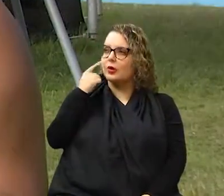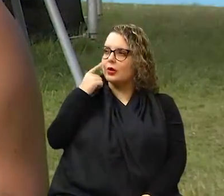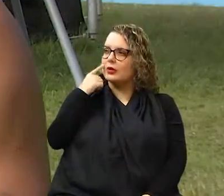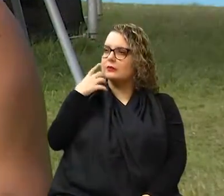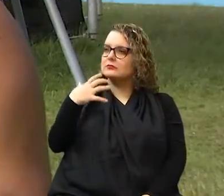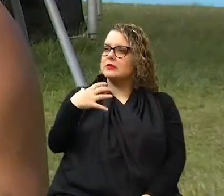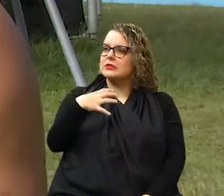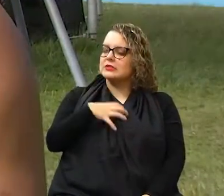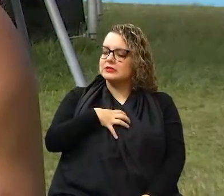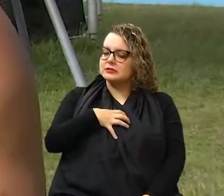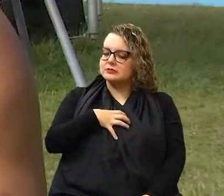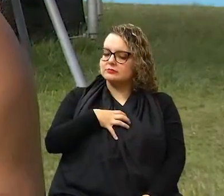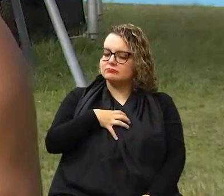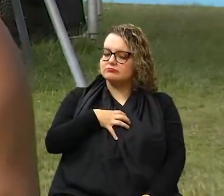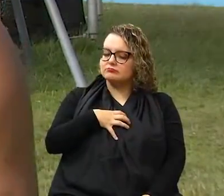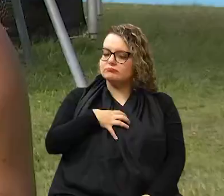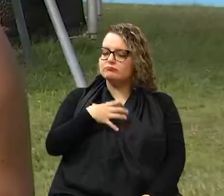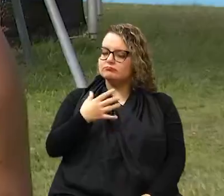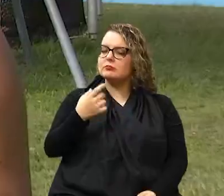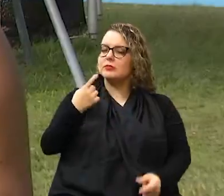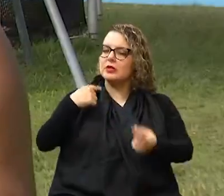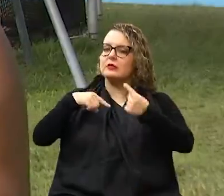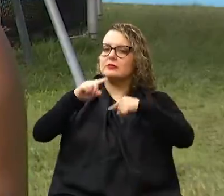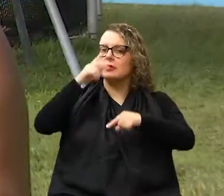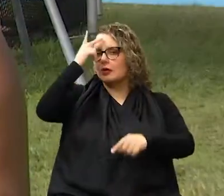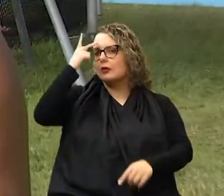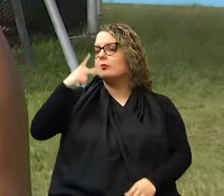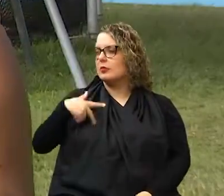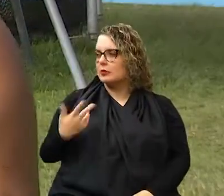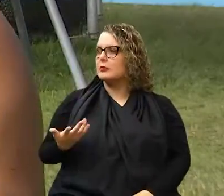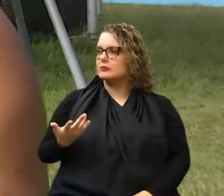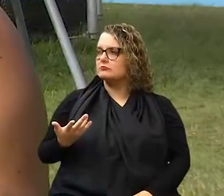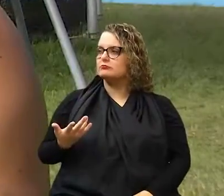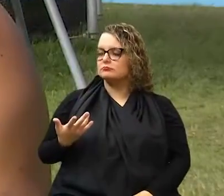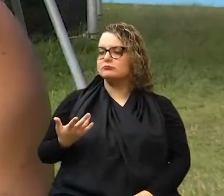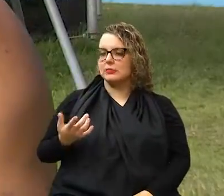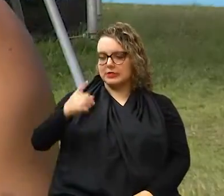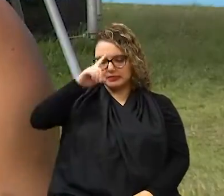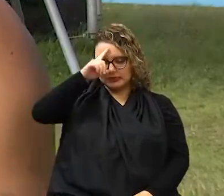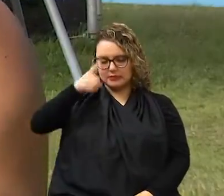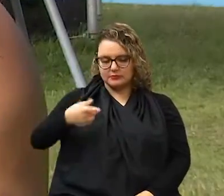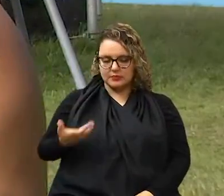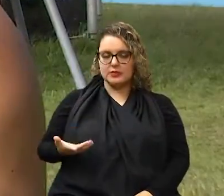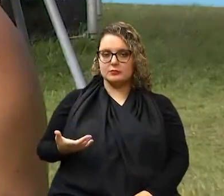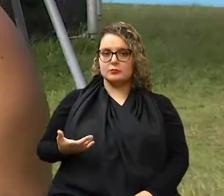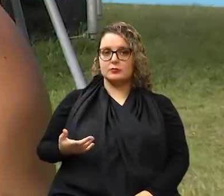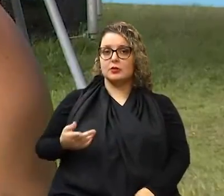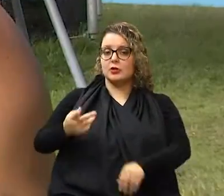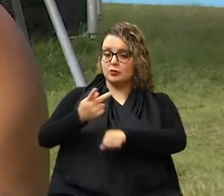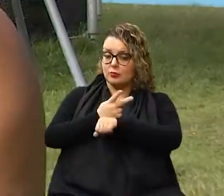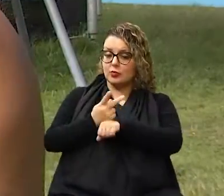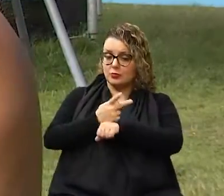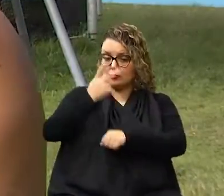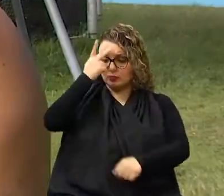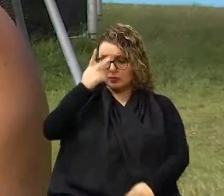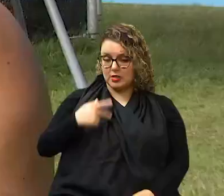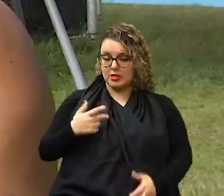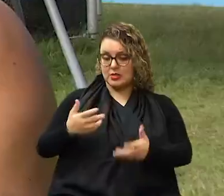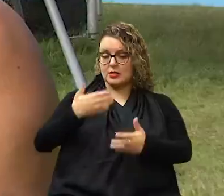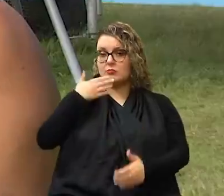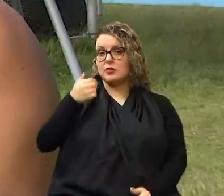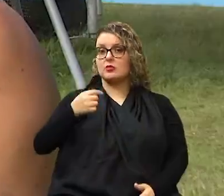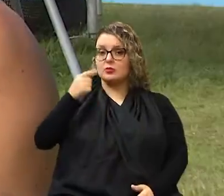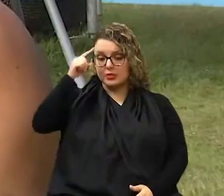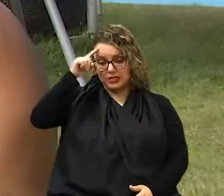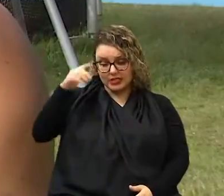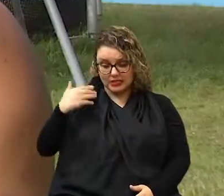é a sensação de estar se superando. Essa determinação que você busca em querer